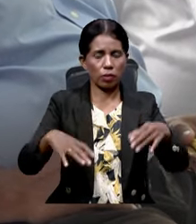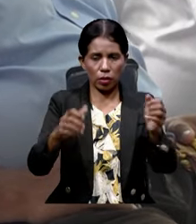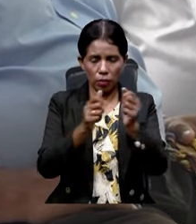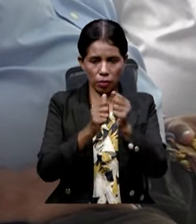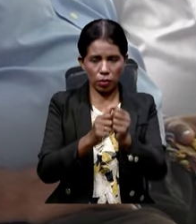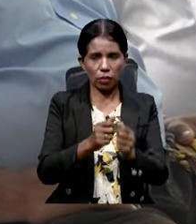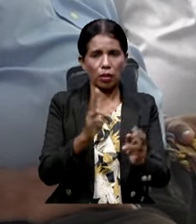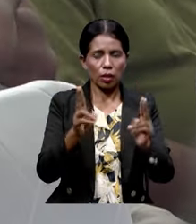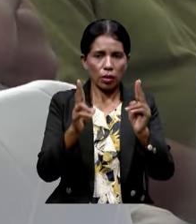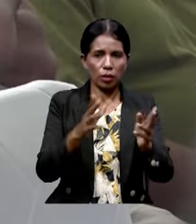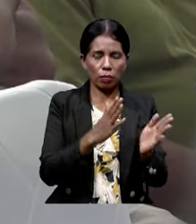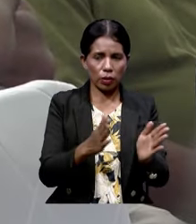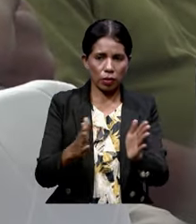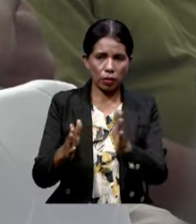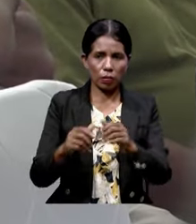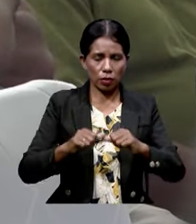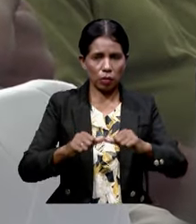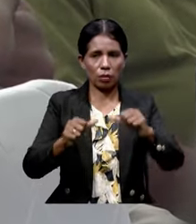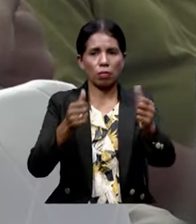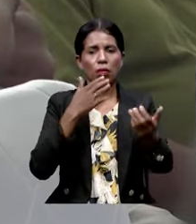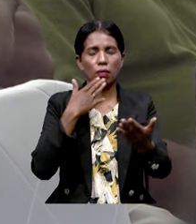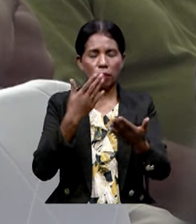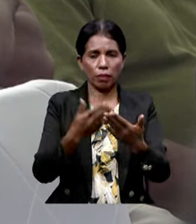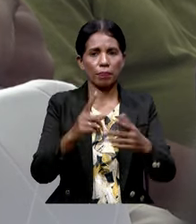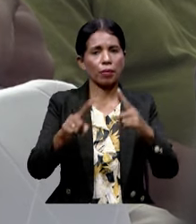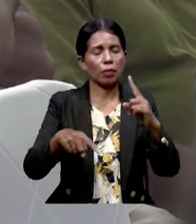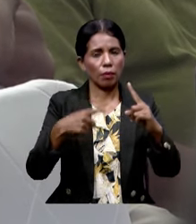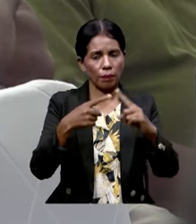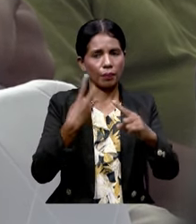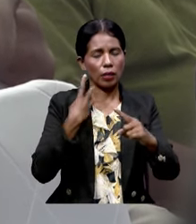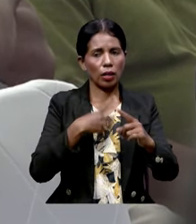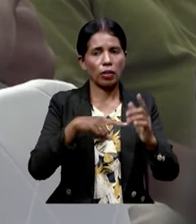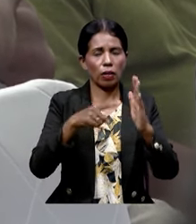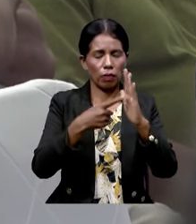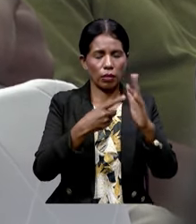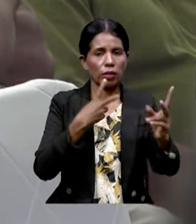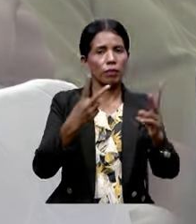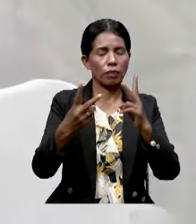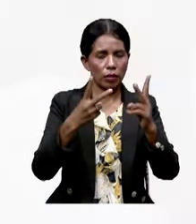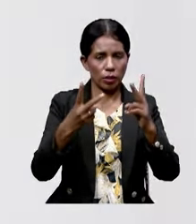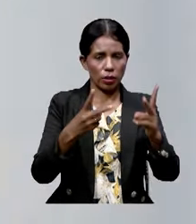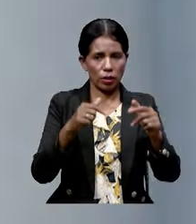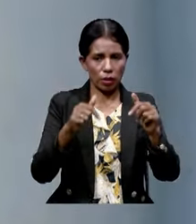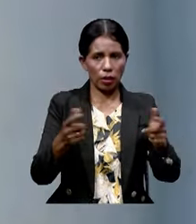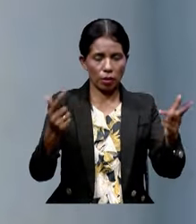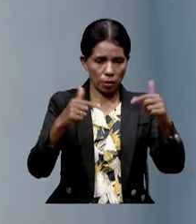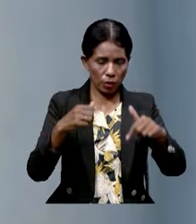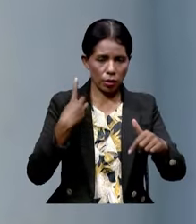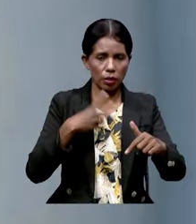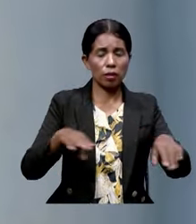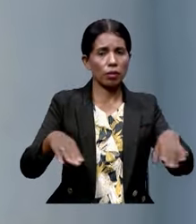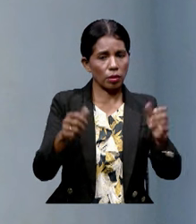onde acelera o processo de Bebelela ou Rodiak. Vai Hira, Ita Rahu viaja ainda nem, mas Ita Serviço a